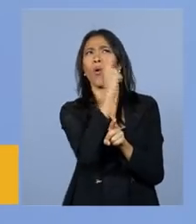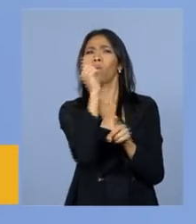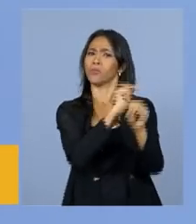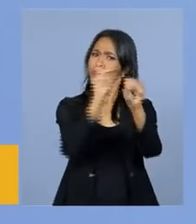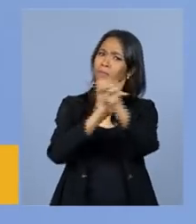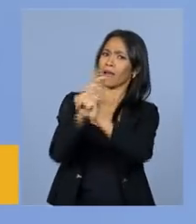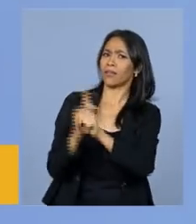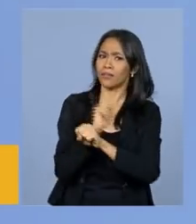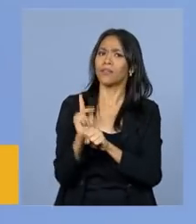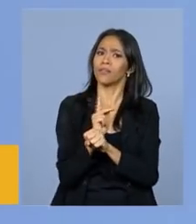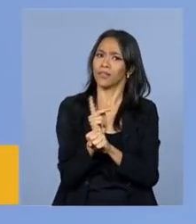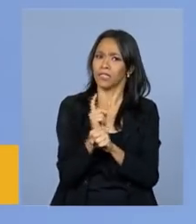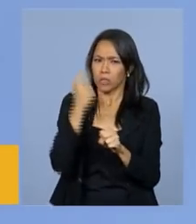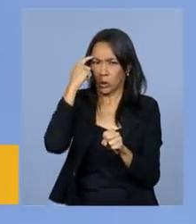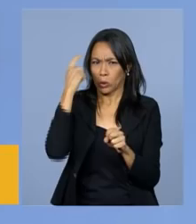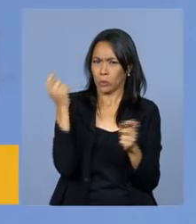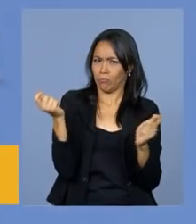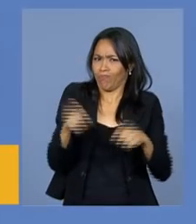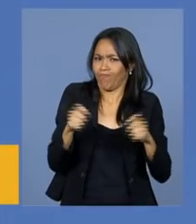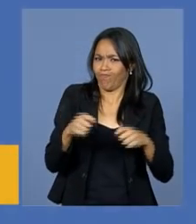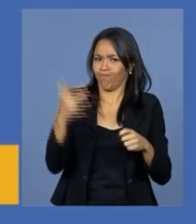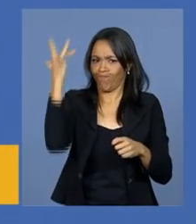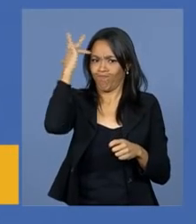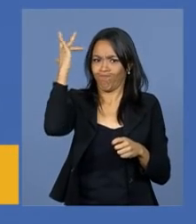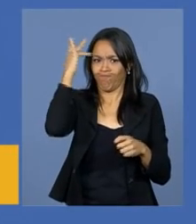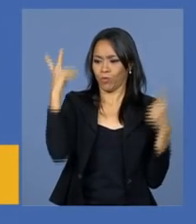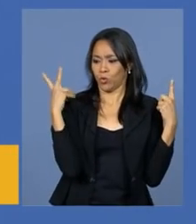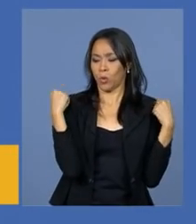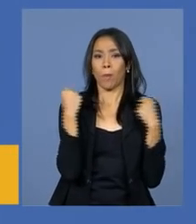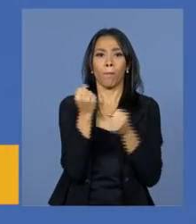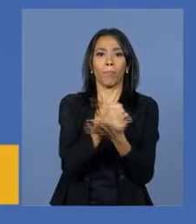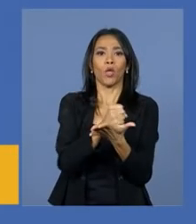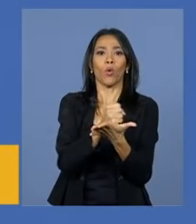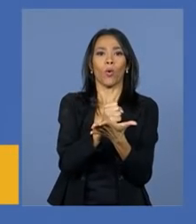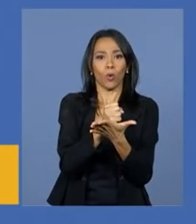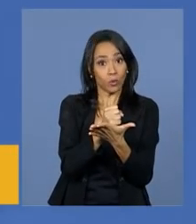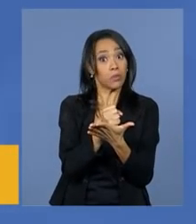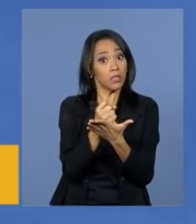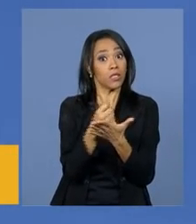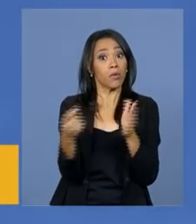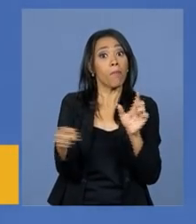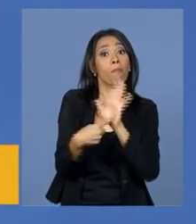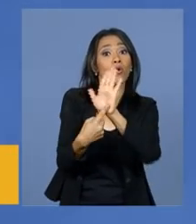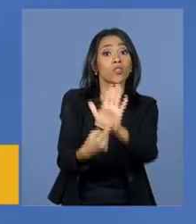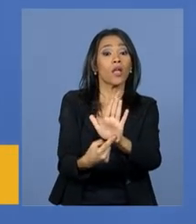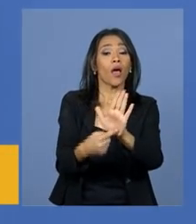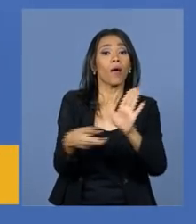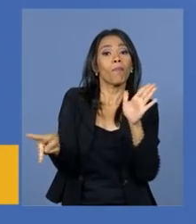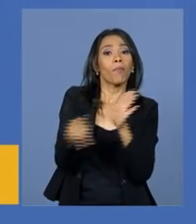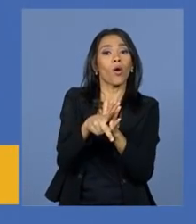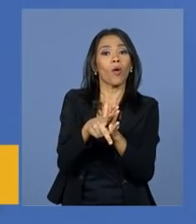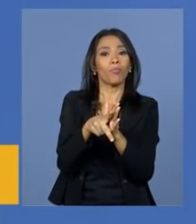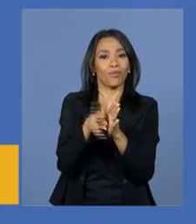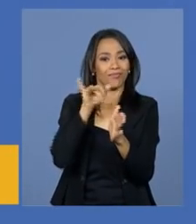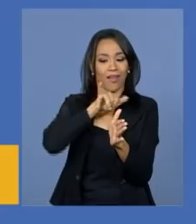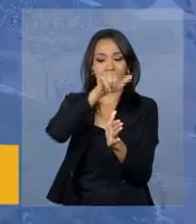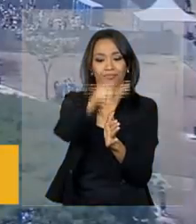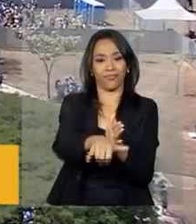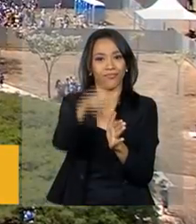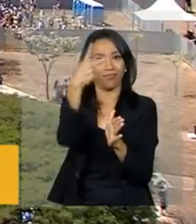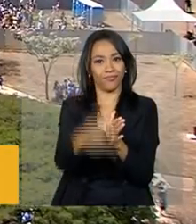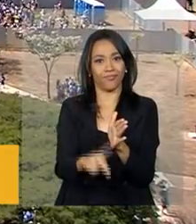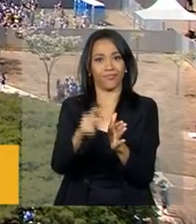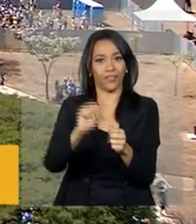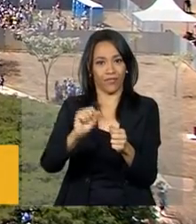a capacidade do piloto brasileiro e a capacidade, a qualidade do produto nacional. Então eu quero o Embraer. E agora